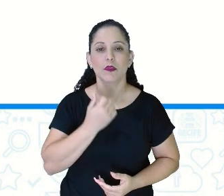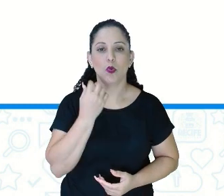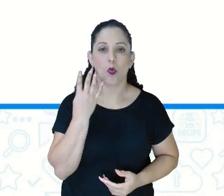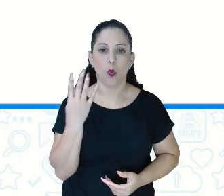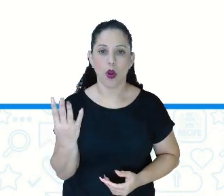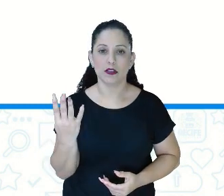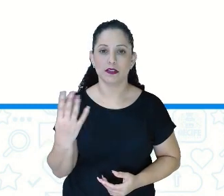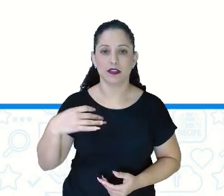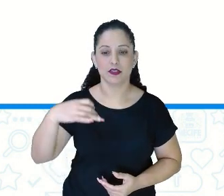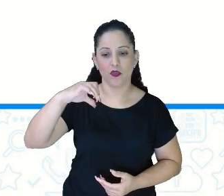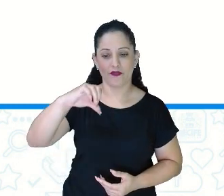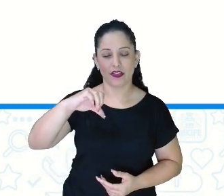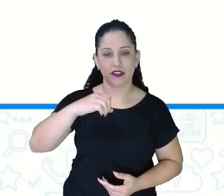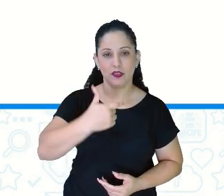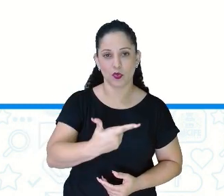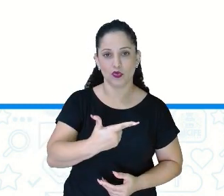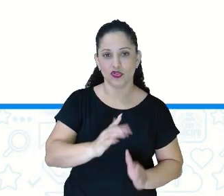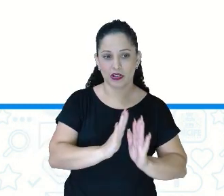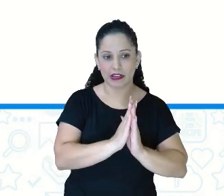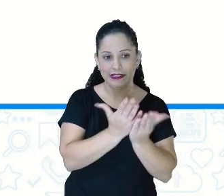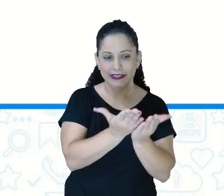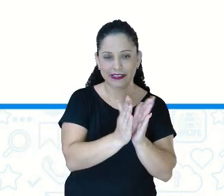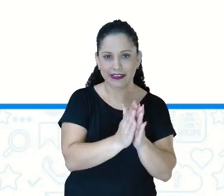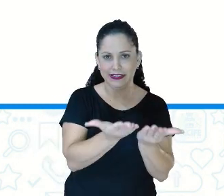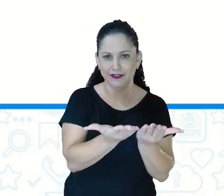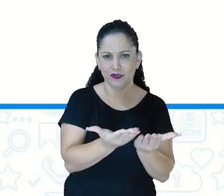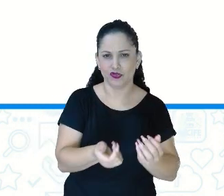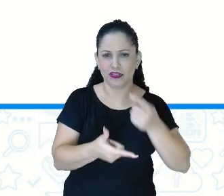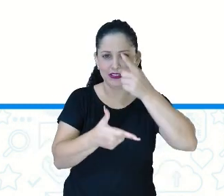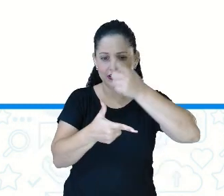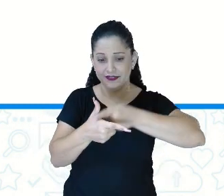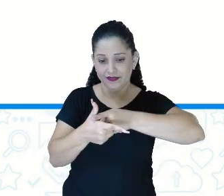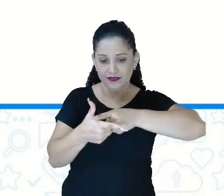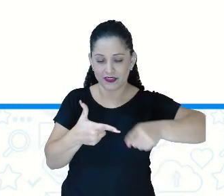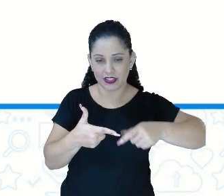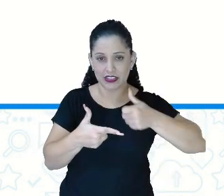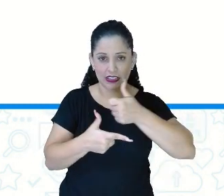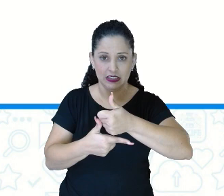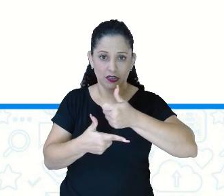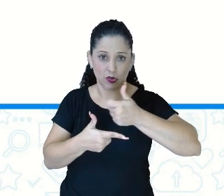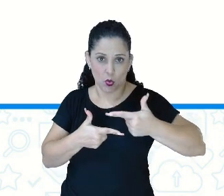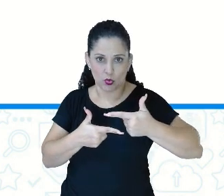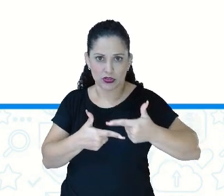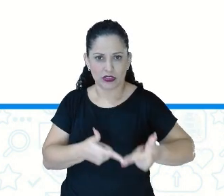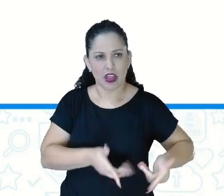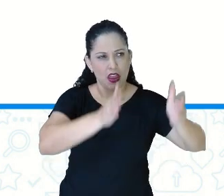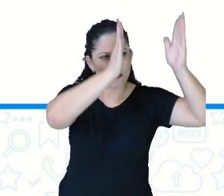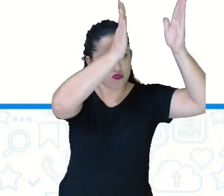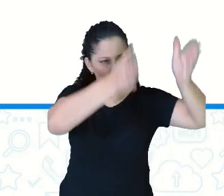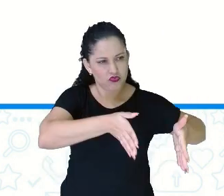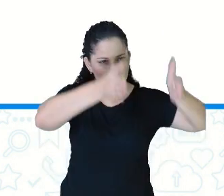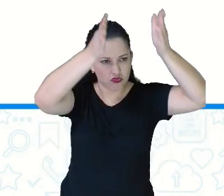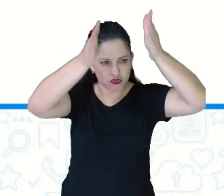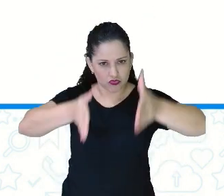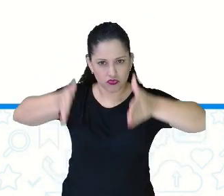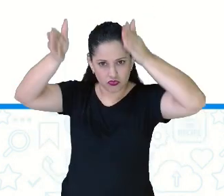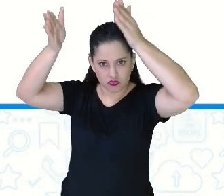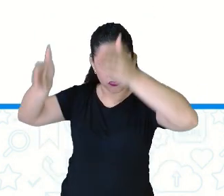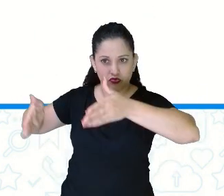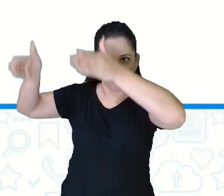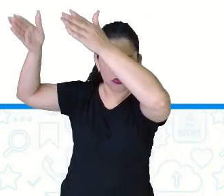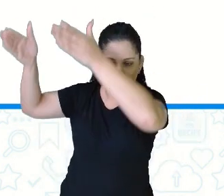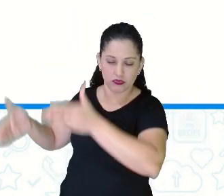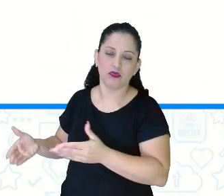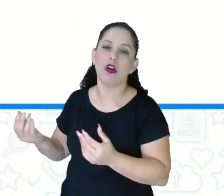492 livros em 12. Ali faltou um M, hein? Em 12 prateleiras. Quantos